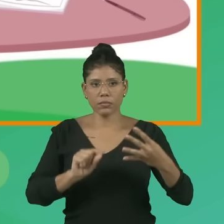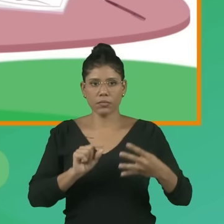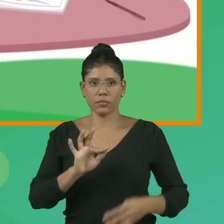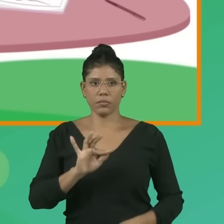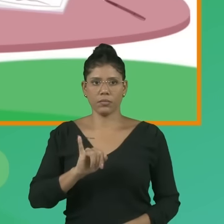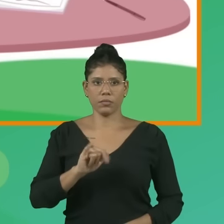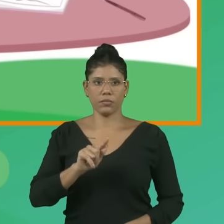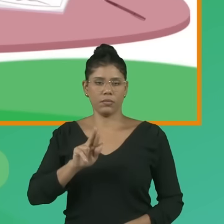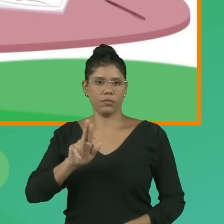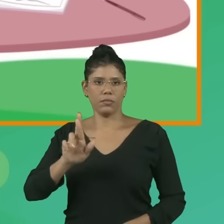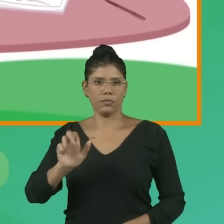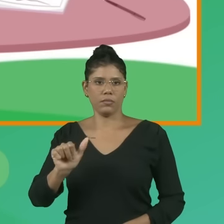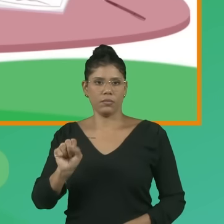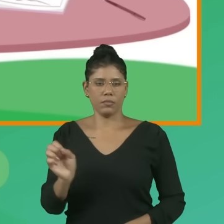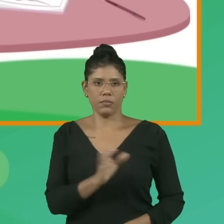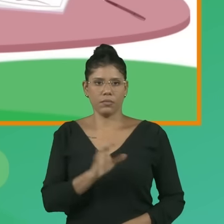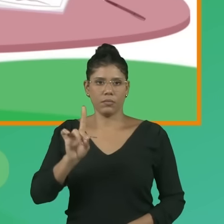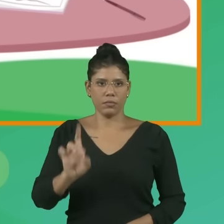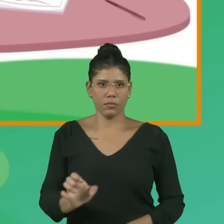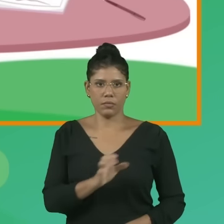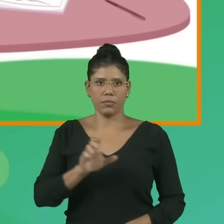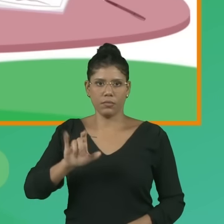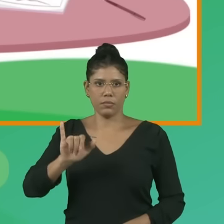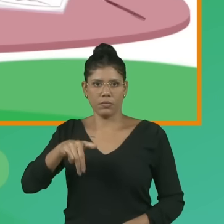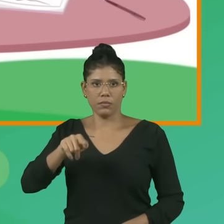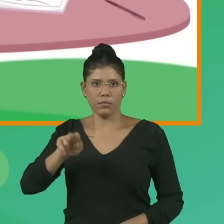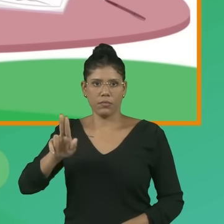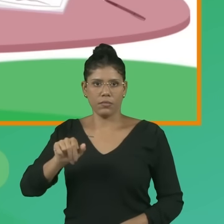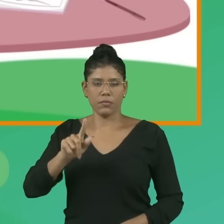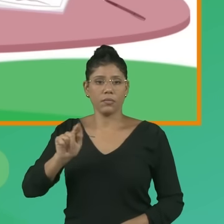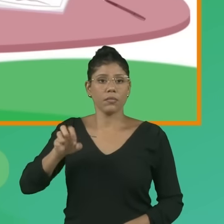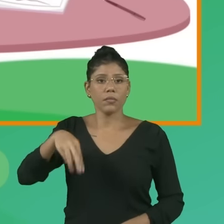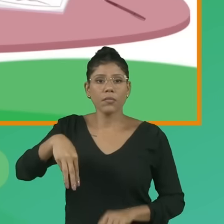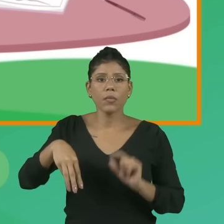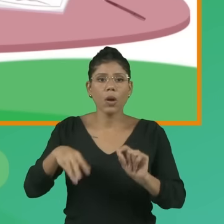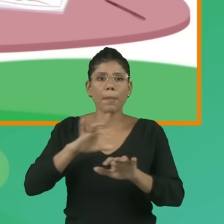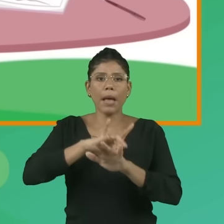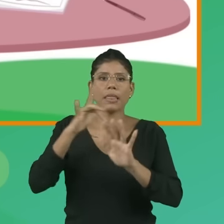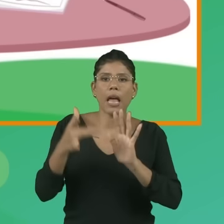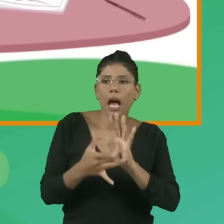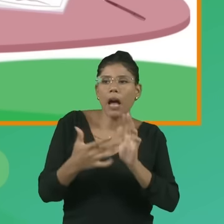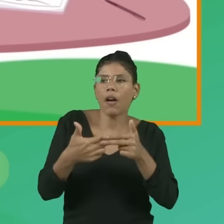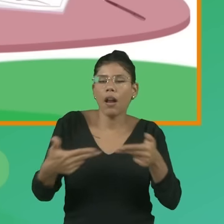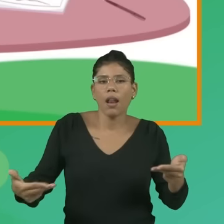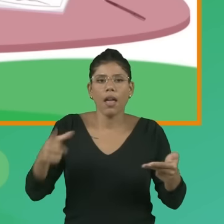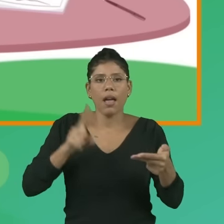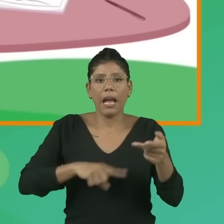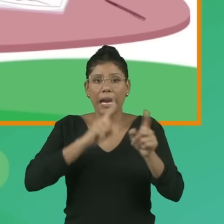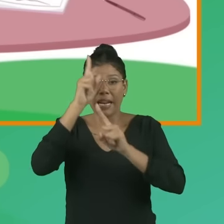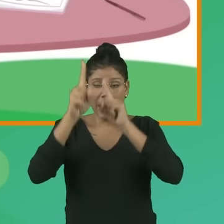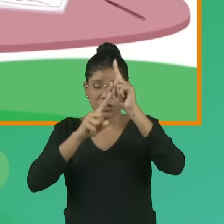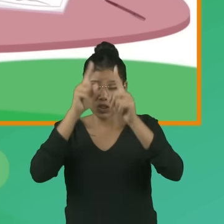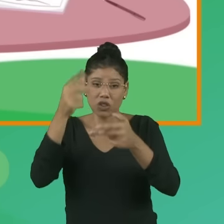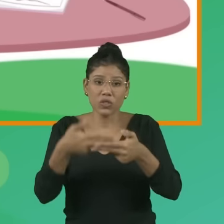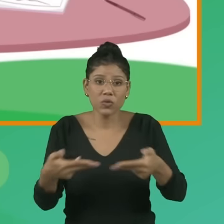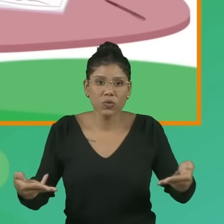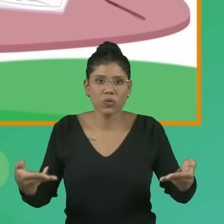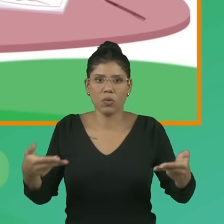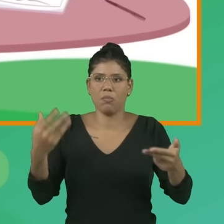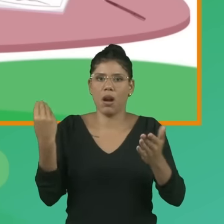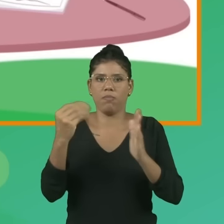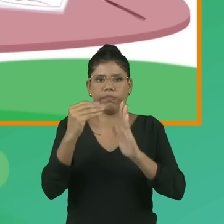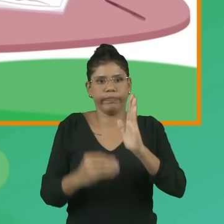parceiras ali, a forma como os autores têm de serem criativos, onde eles usam a criatividade deles